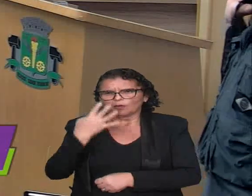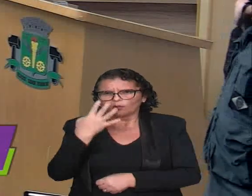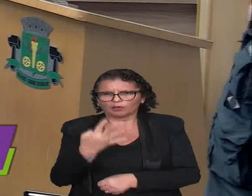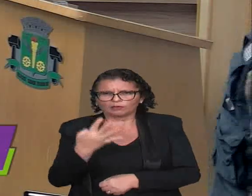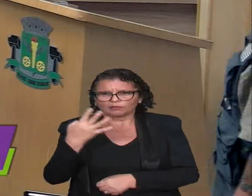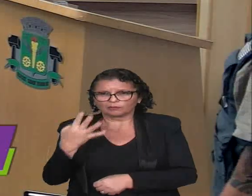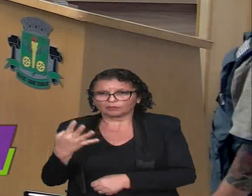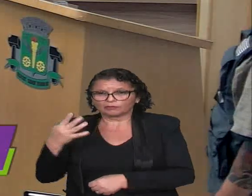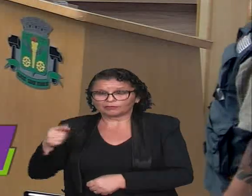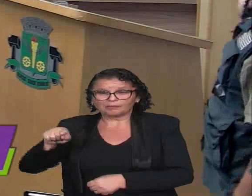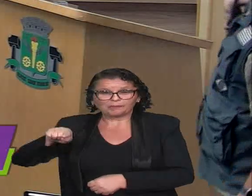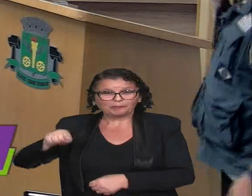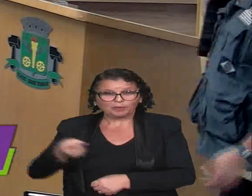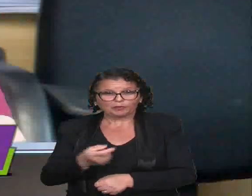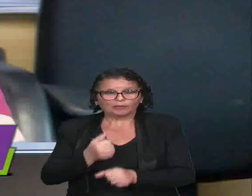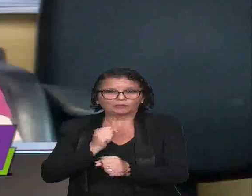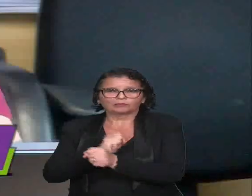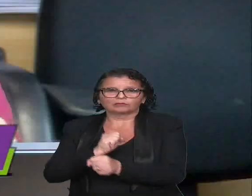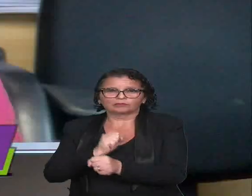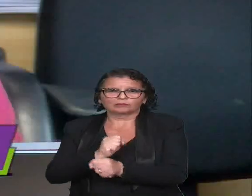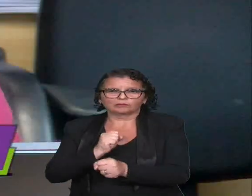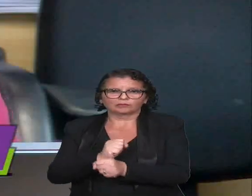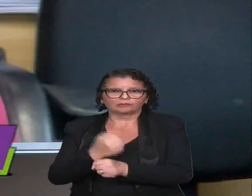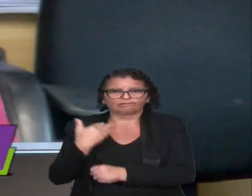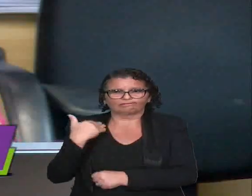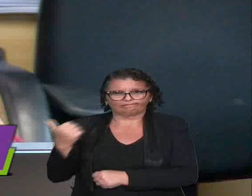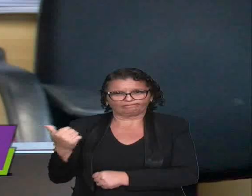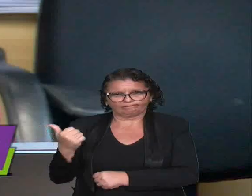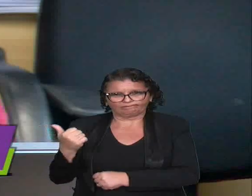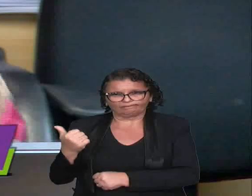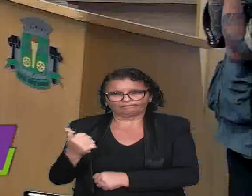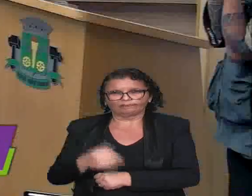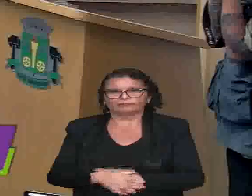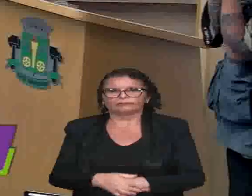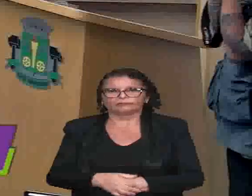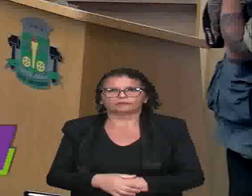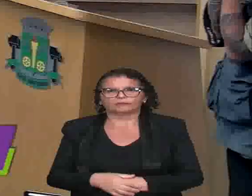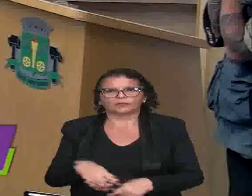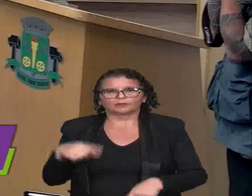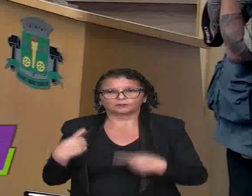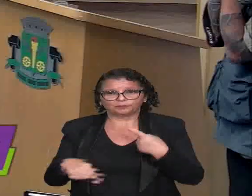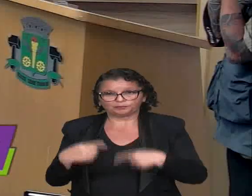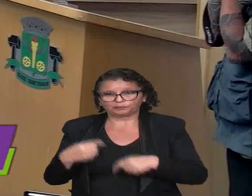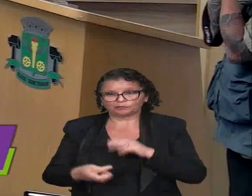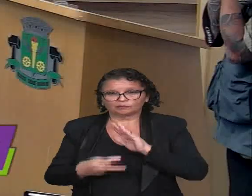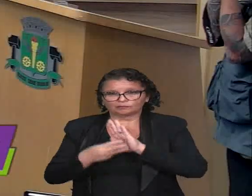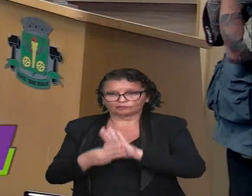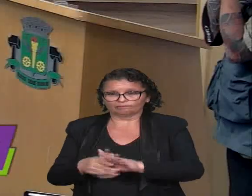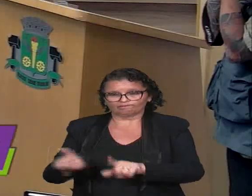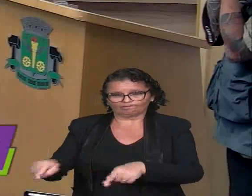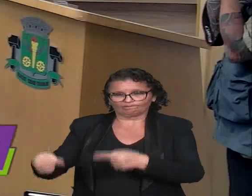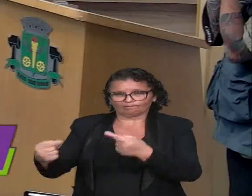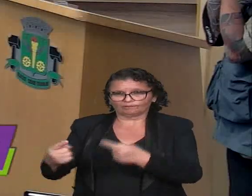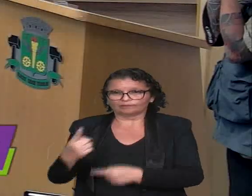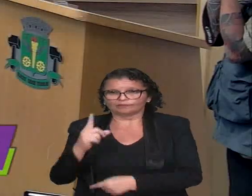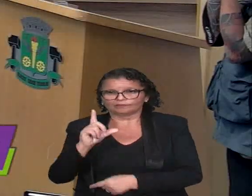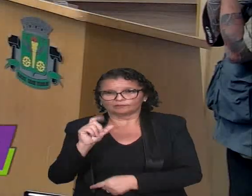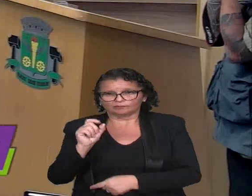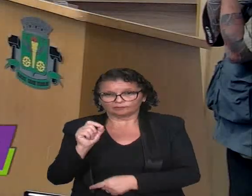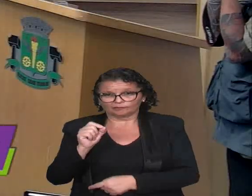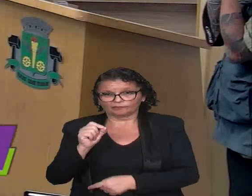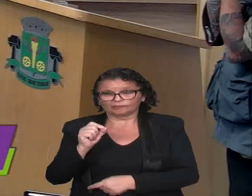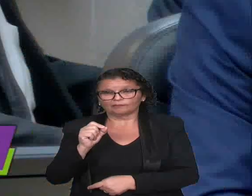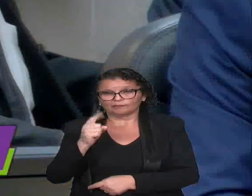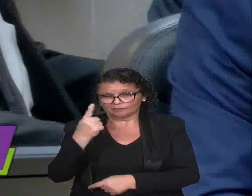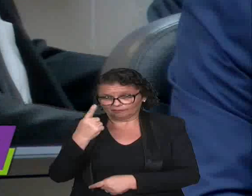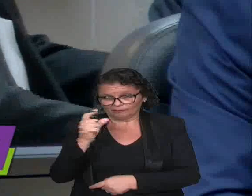444.000 pessoas aguardando para serem chamadas está em discussão A Moção de repúdio 10 de 2024